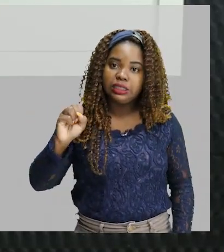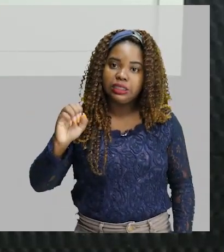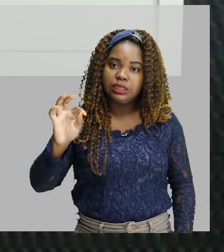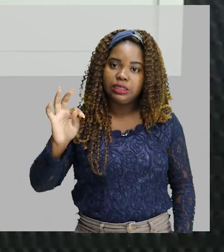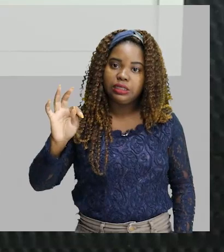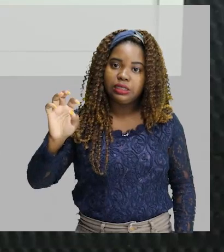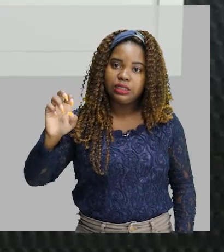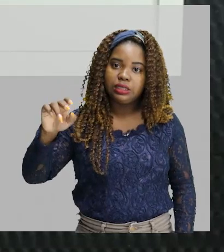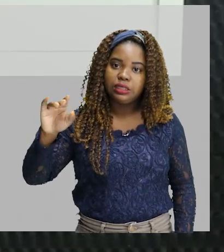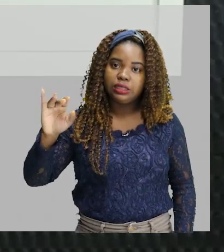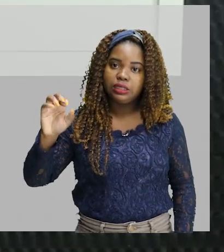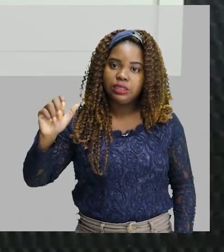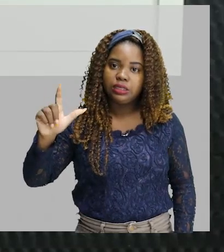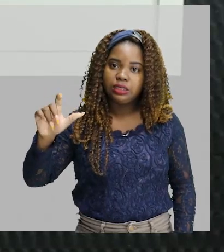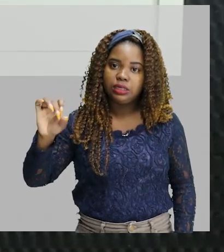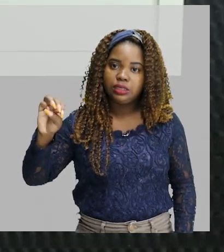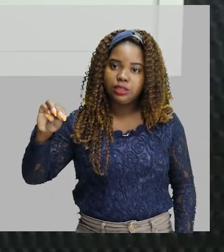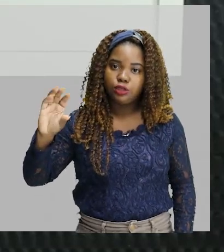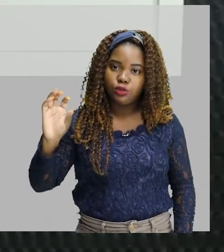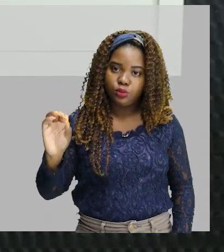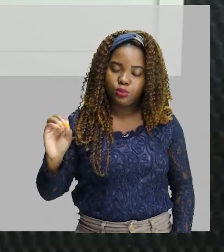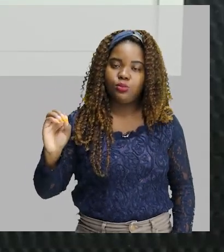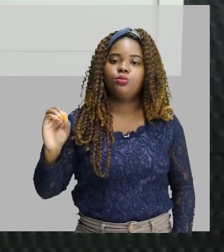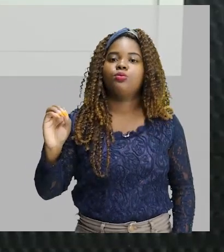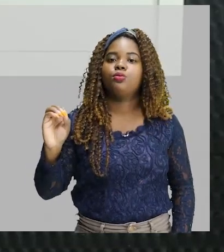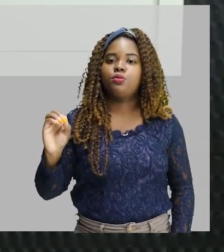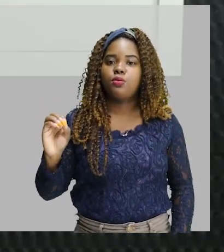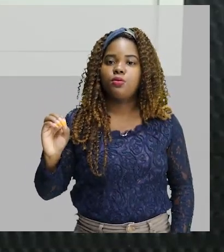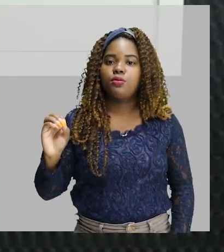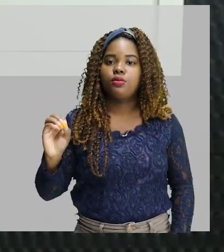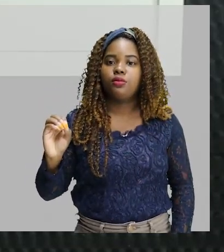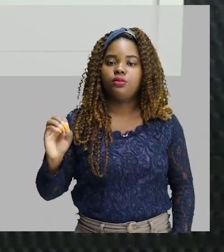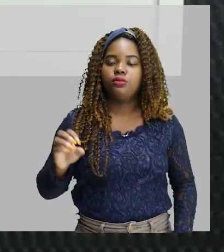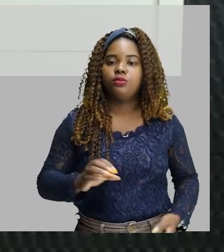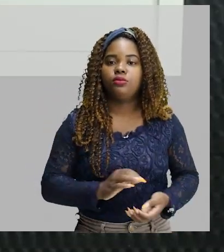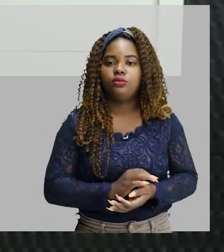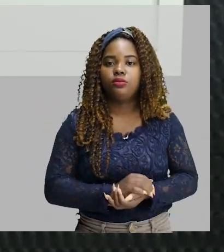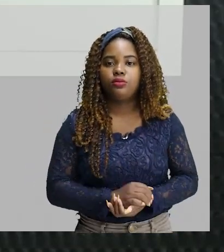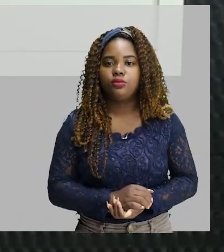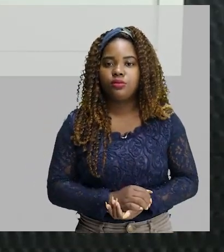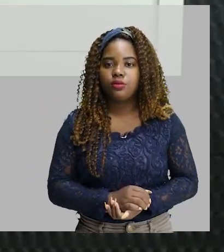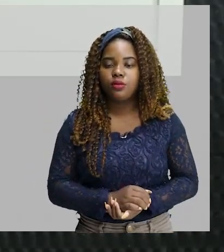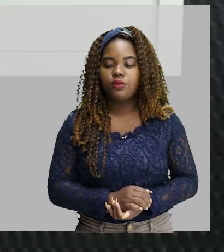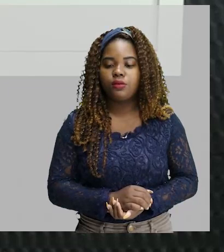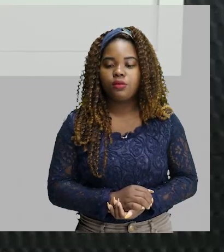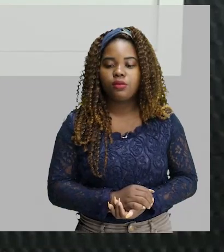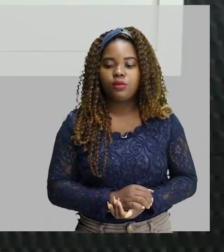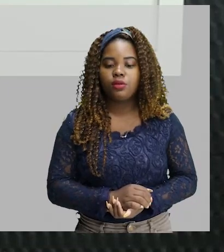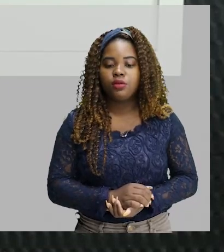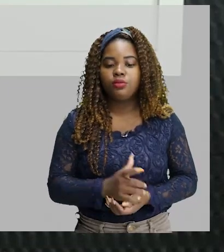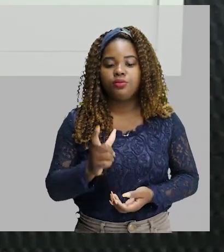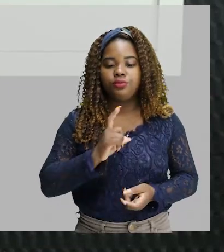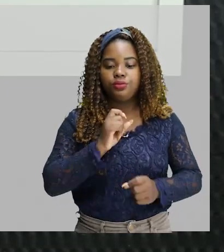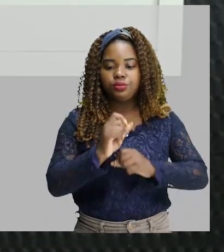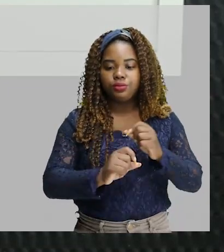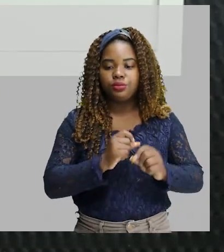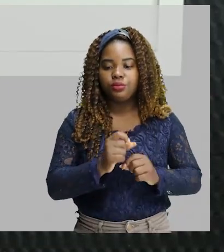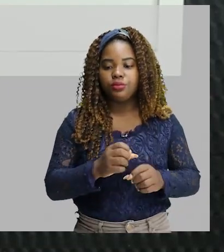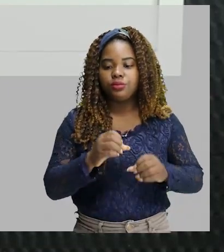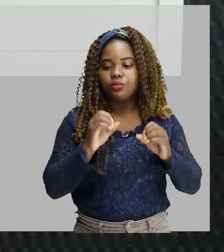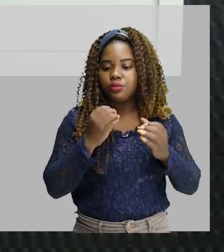Sartre é um autor que está dentro, tá, da formação de uma das grandes